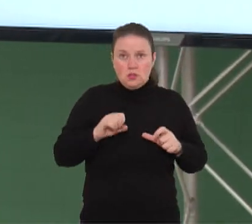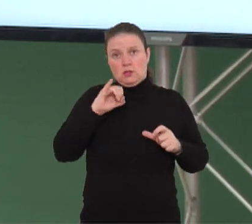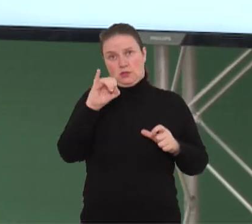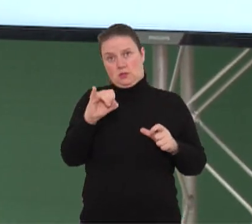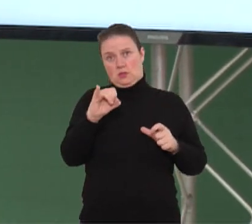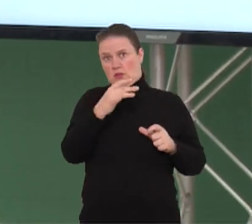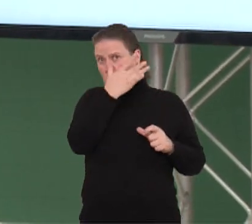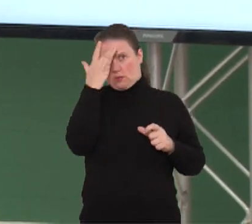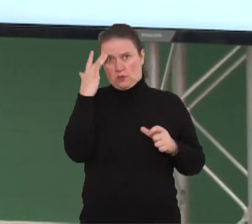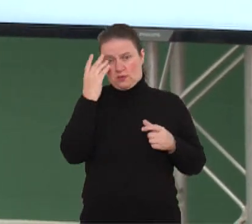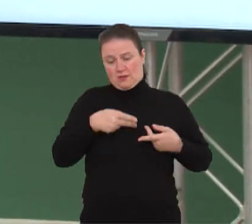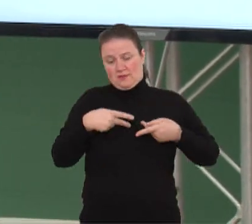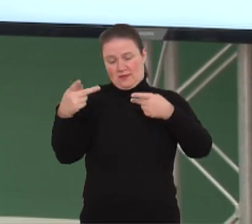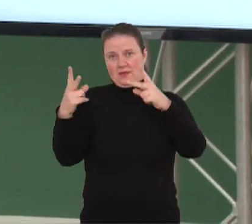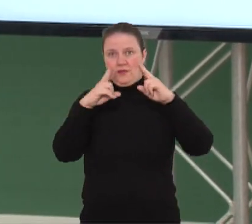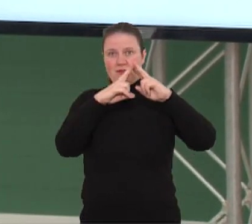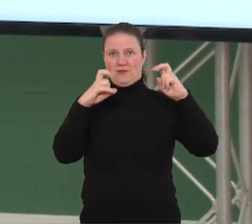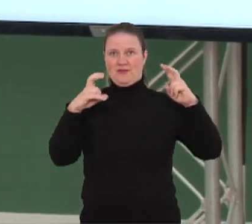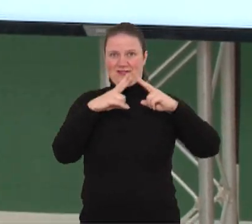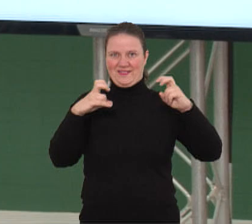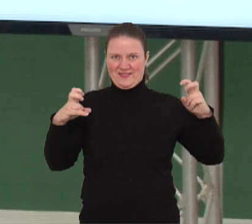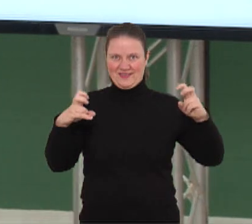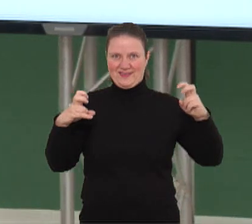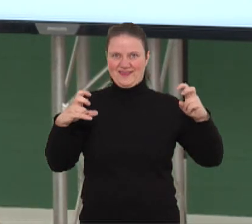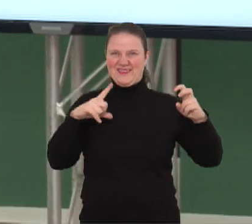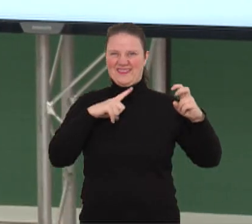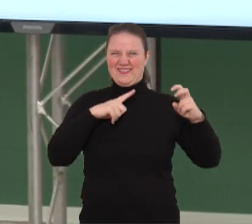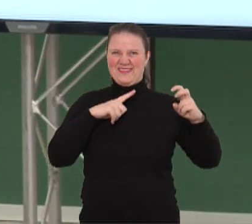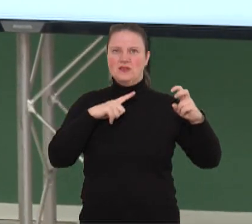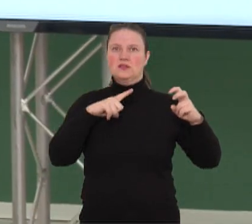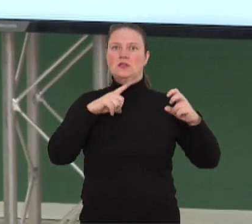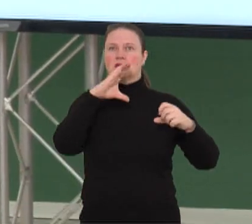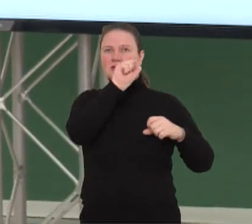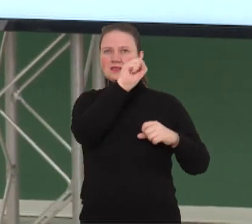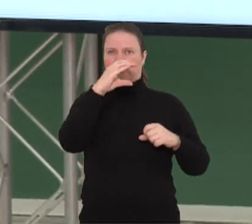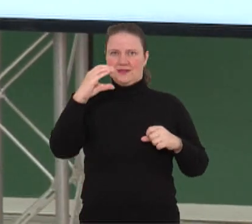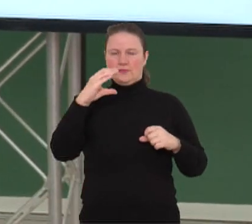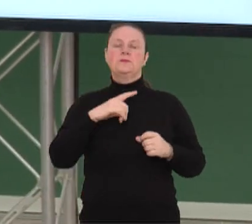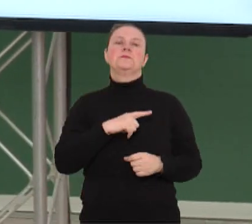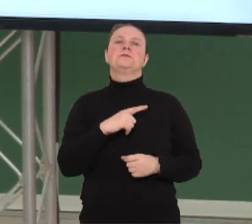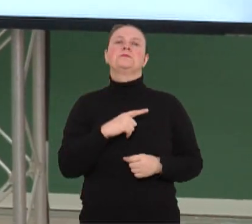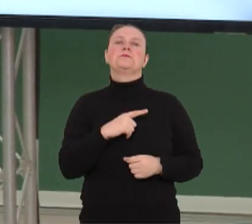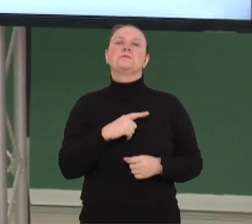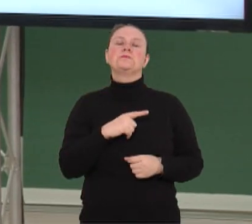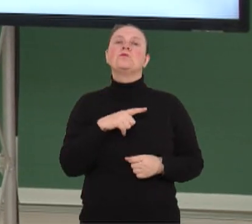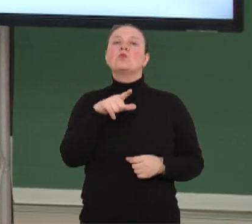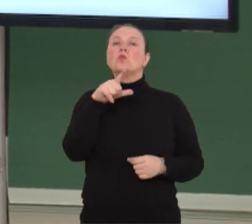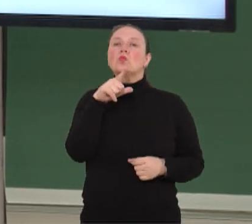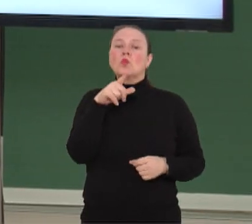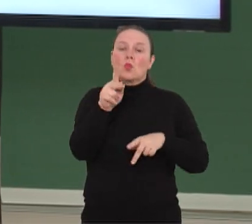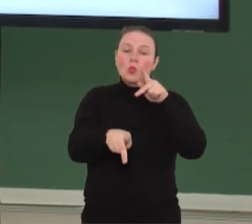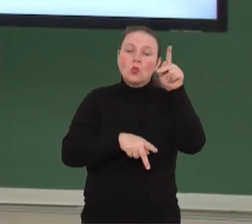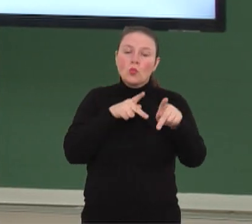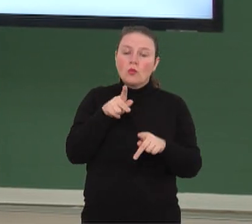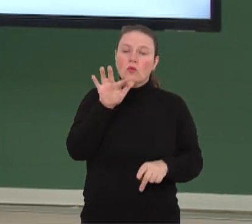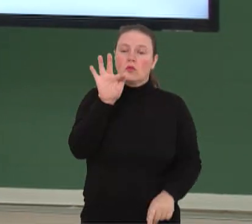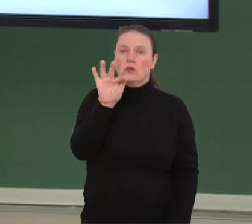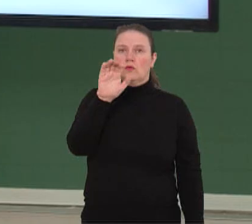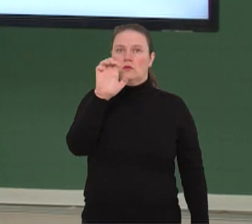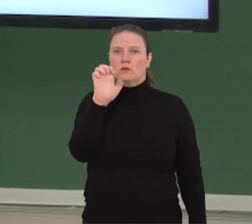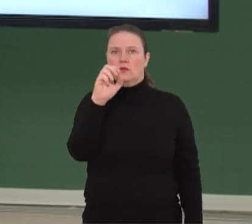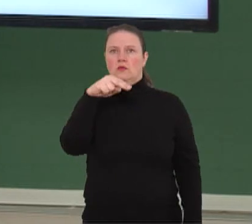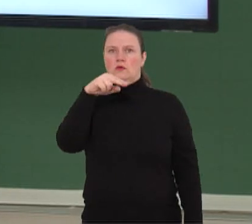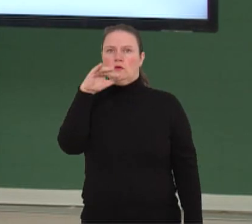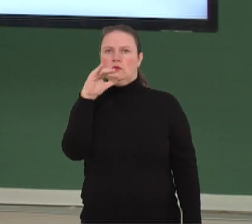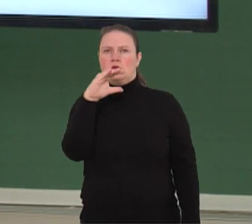foi, lá na Praia da Galheta, tem esse conjunto de pedras aqui, que os fenícios, no ano 300, construíram na ilha de Florianópolis,